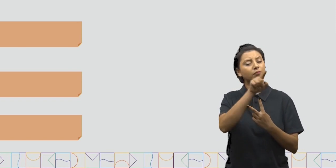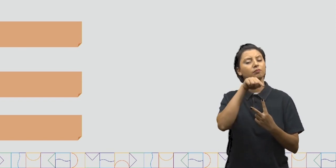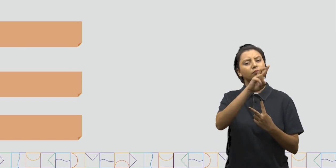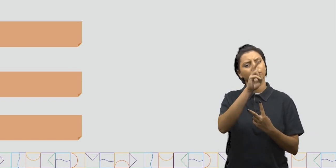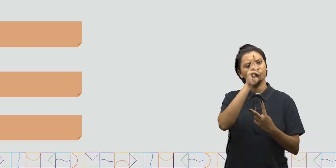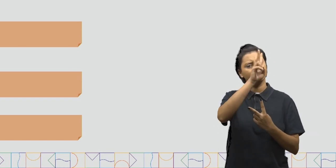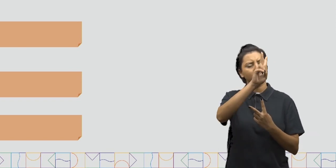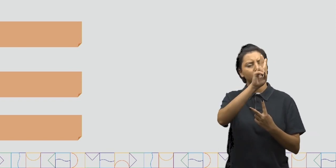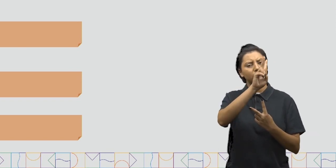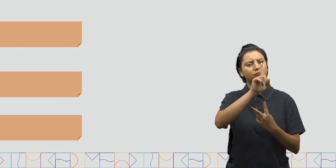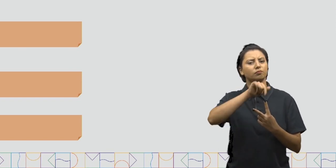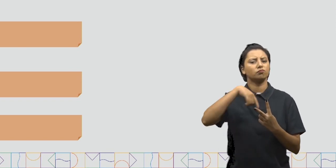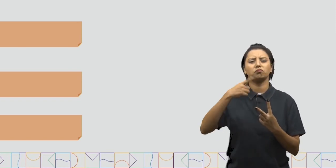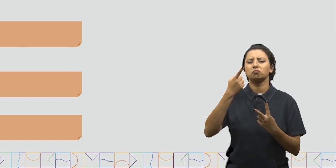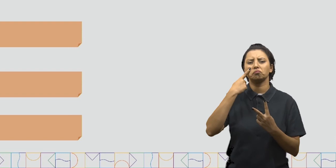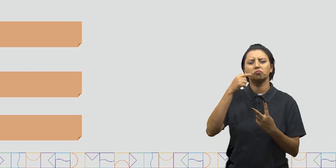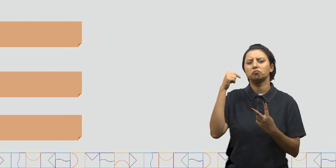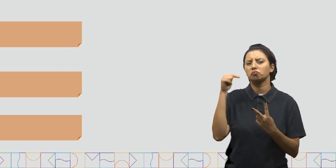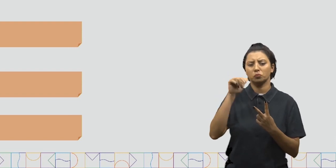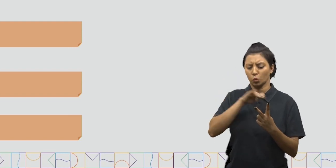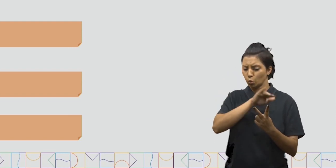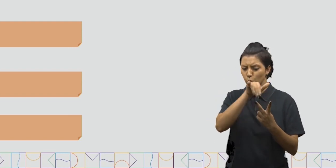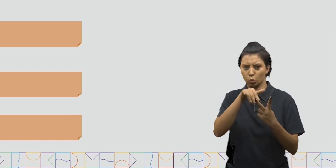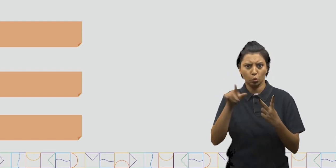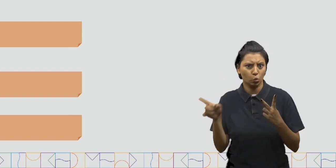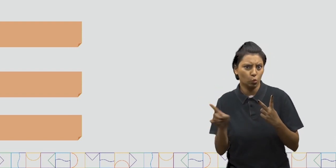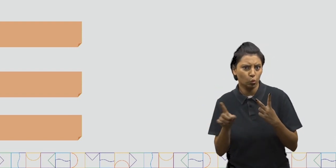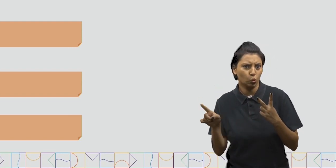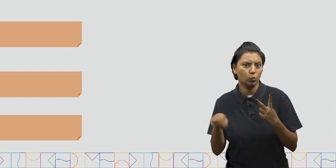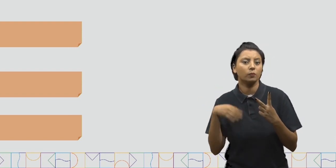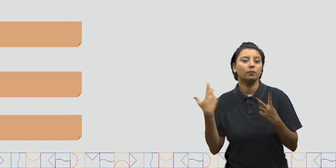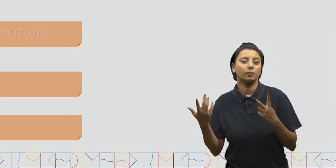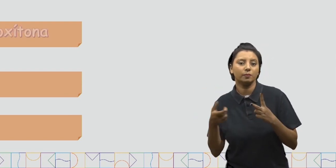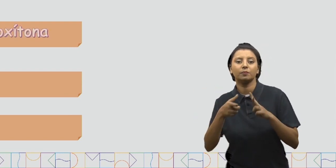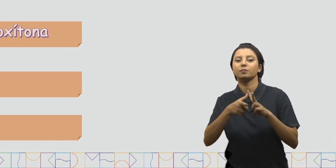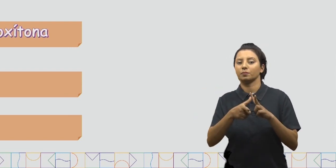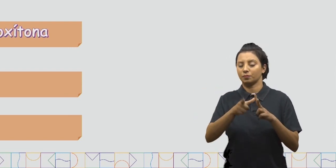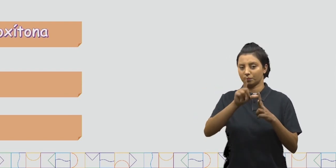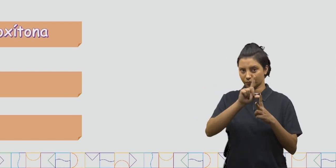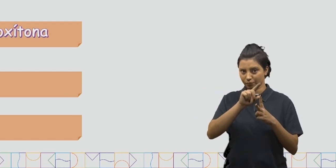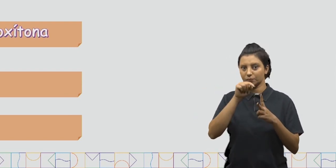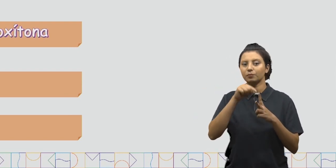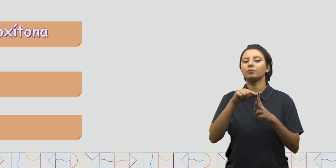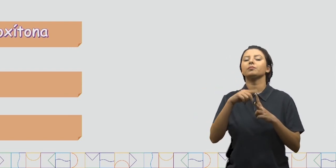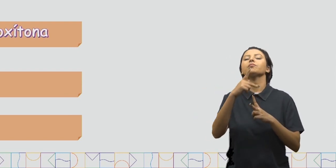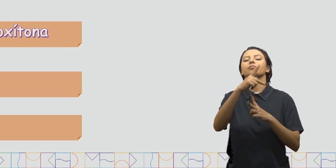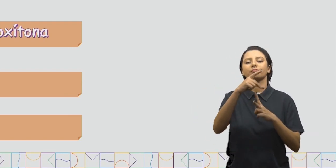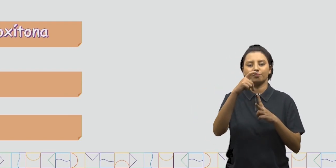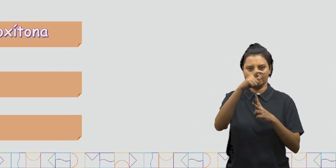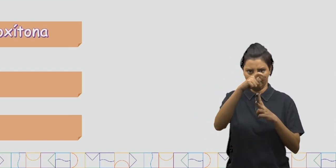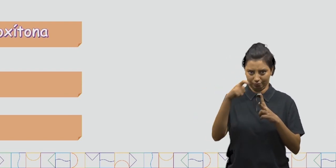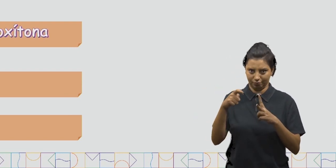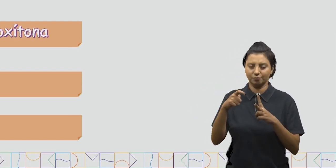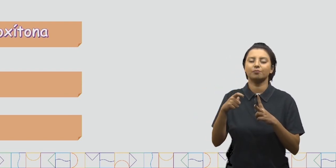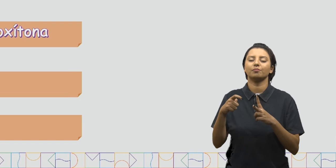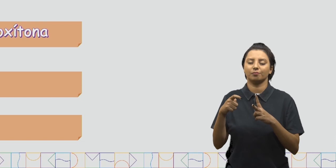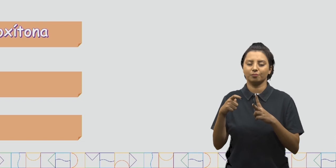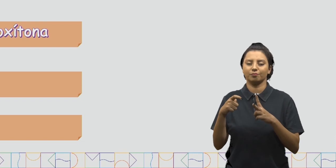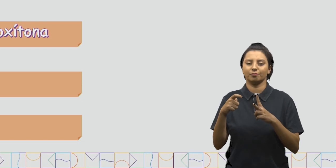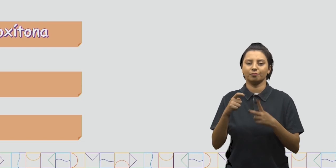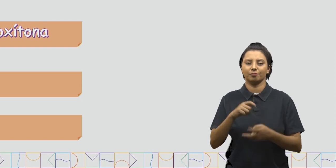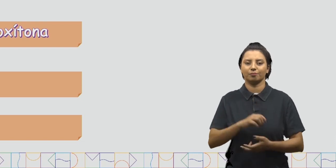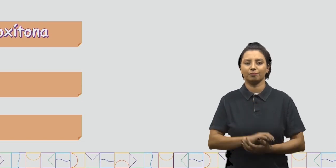tônica. Observe que ele não está como última sílaba, ele está como penúltima, igual papagaio.